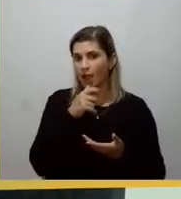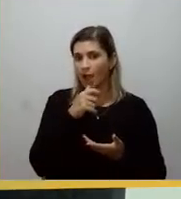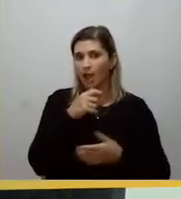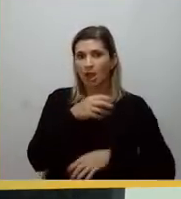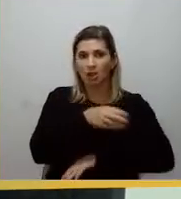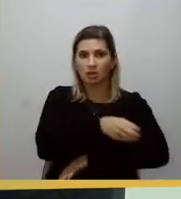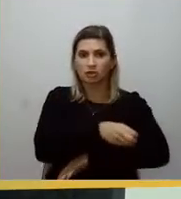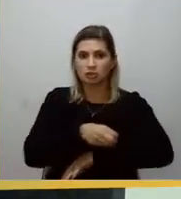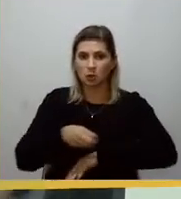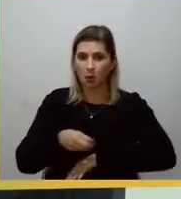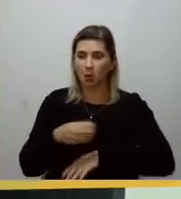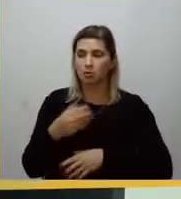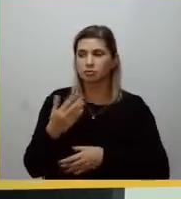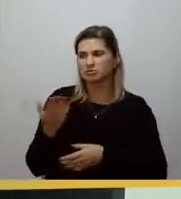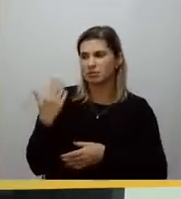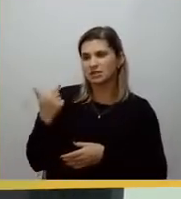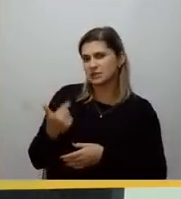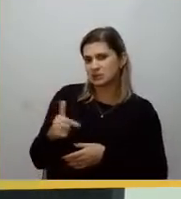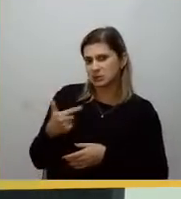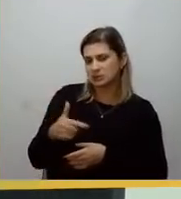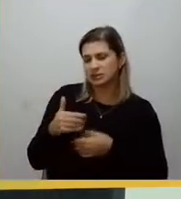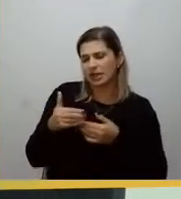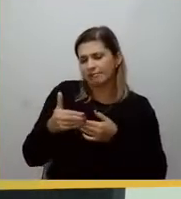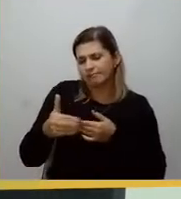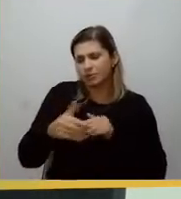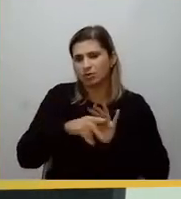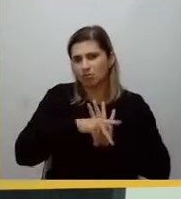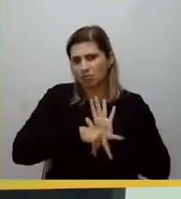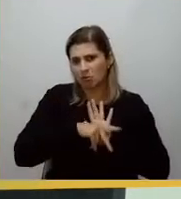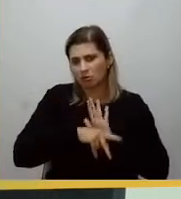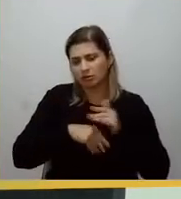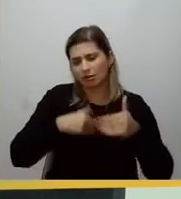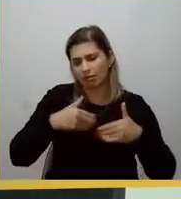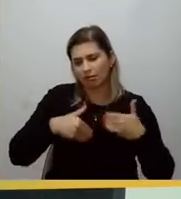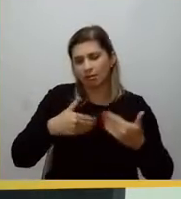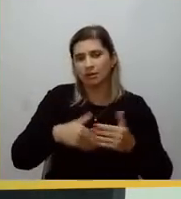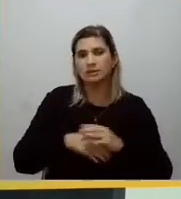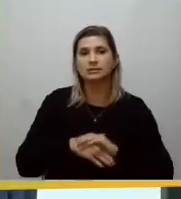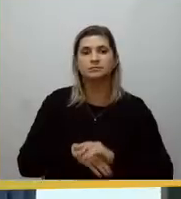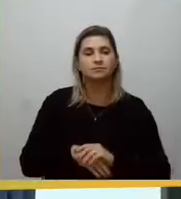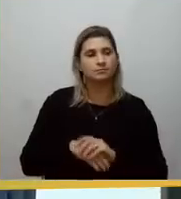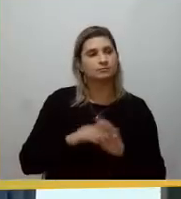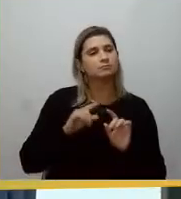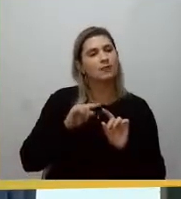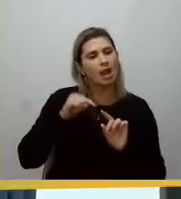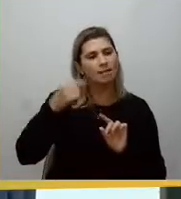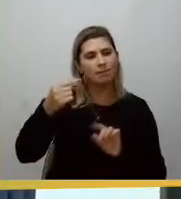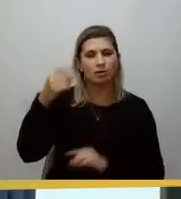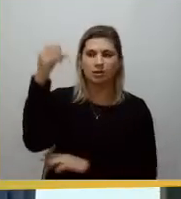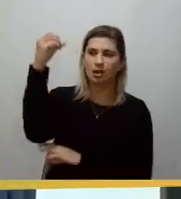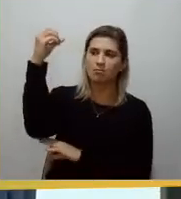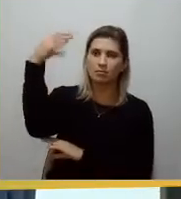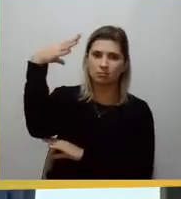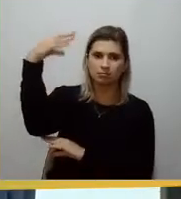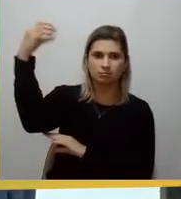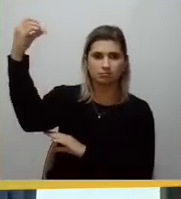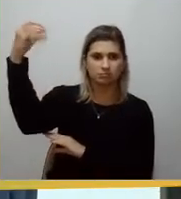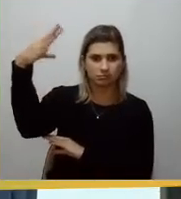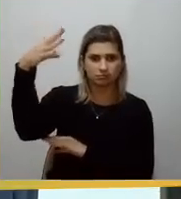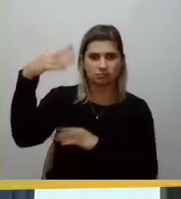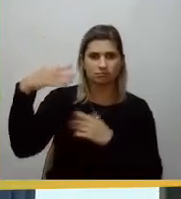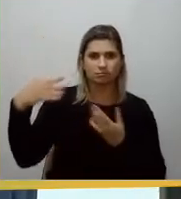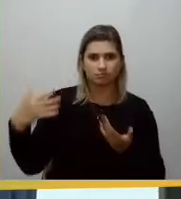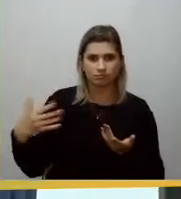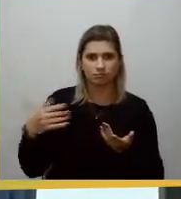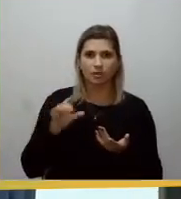né? Começou a ter projeto e tal, então daí que foi. E com relação à iluminação pública, era apenas